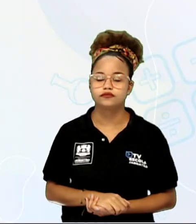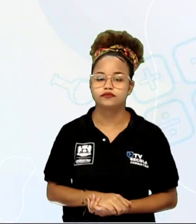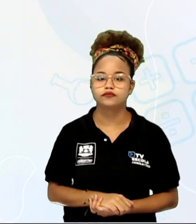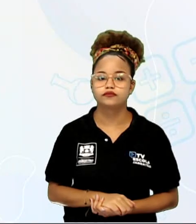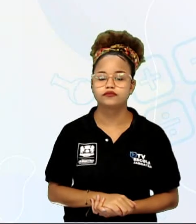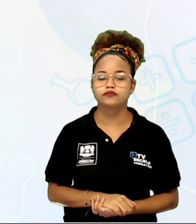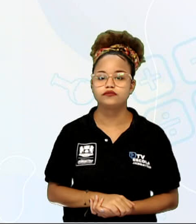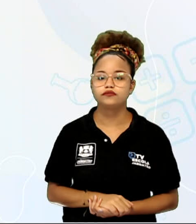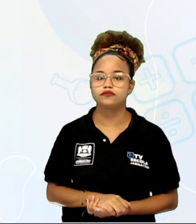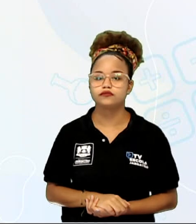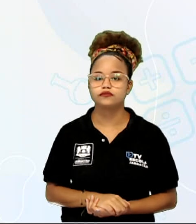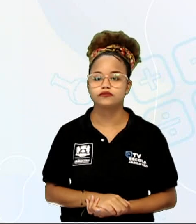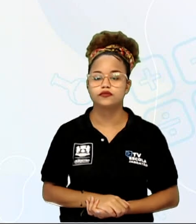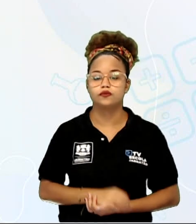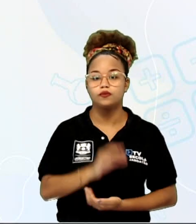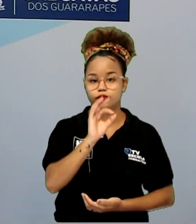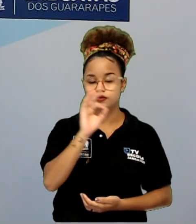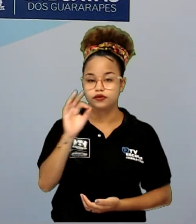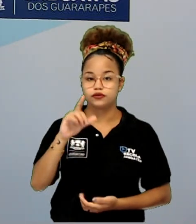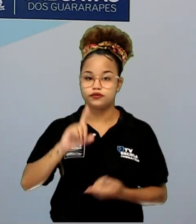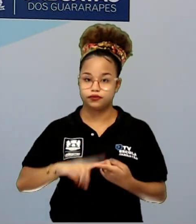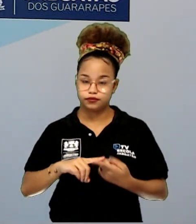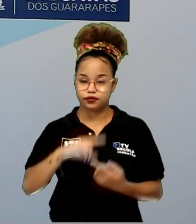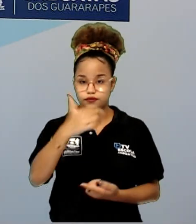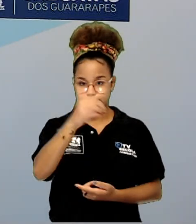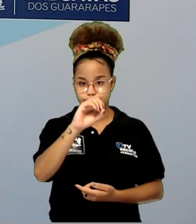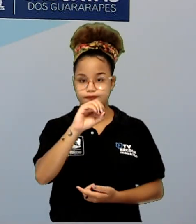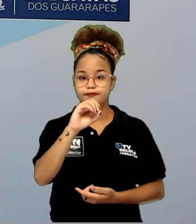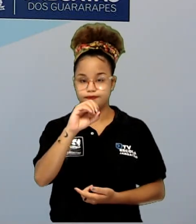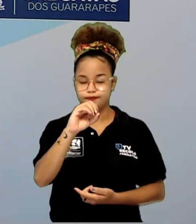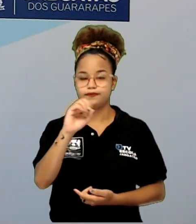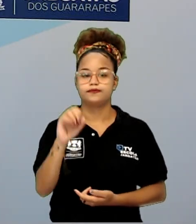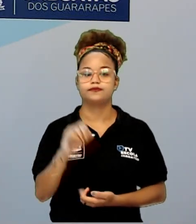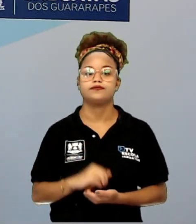centavos, as moedas de 10 centavos,